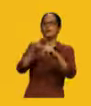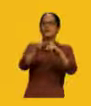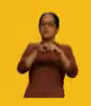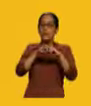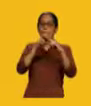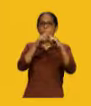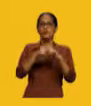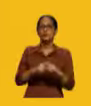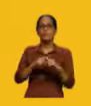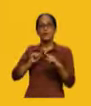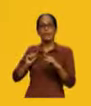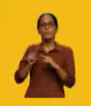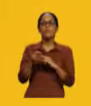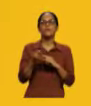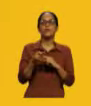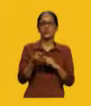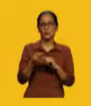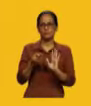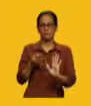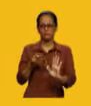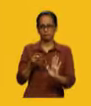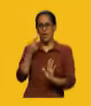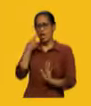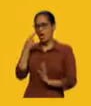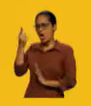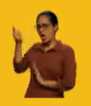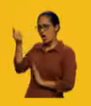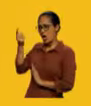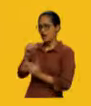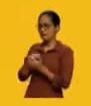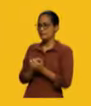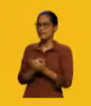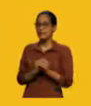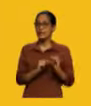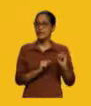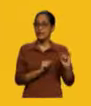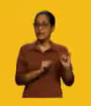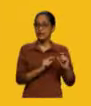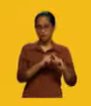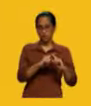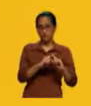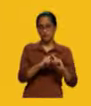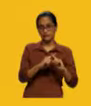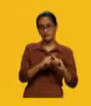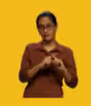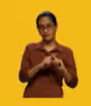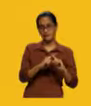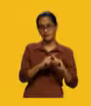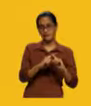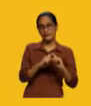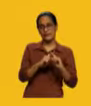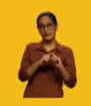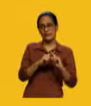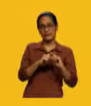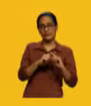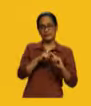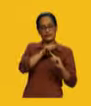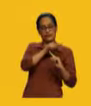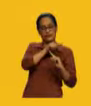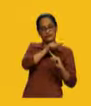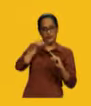Se eu tenho o x e o i à esquerda do x e um risquinho em